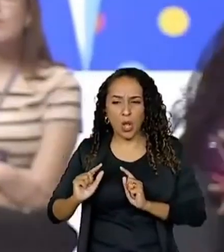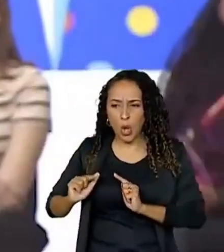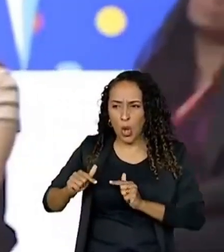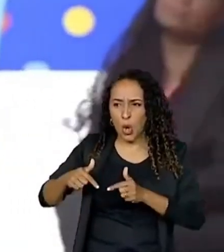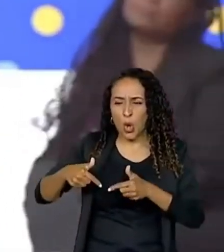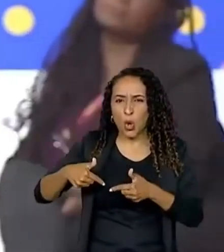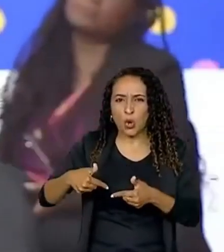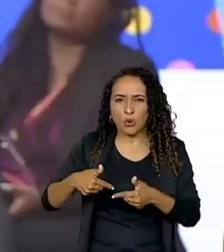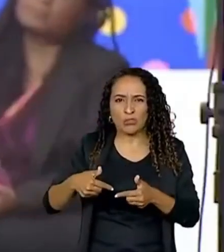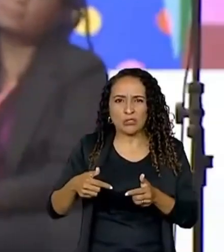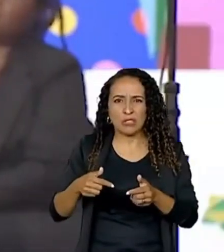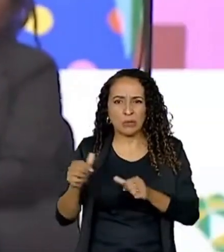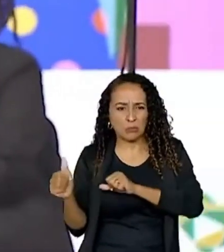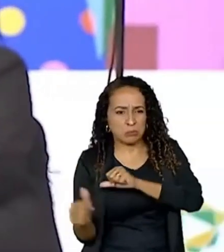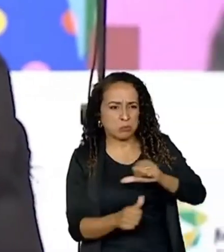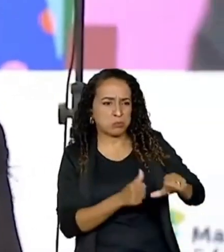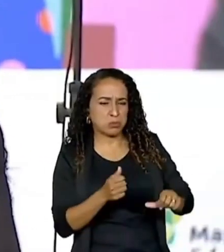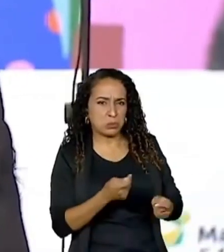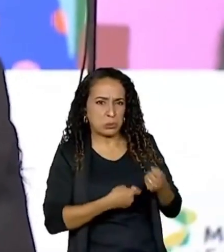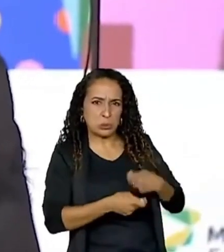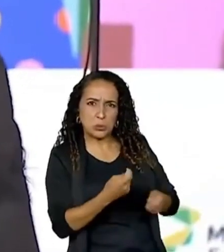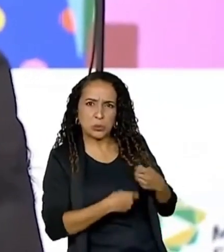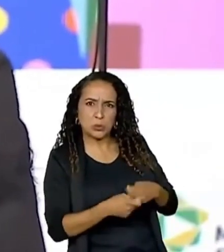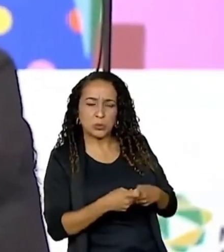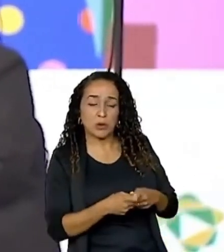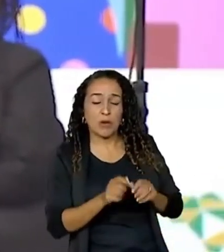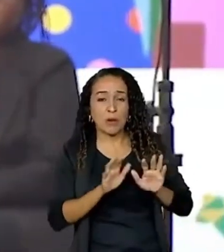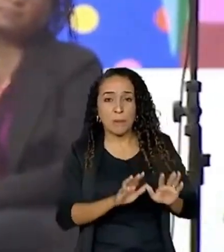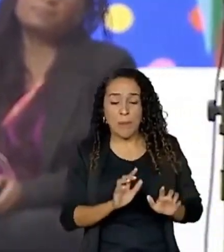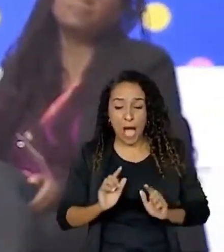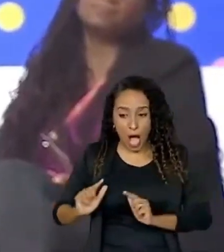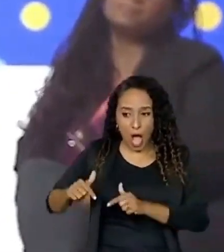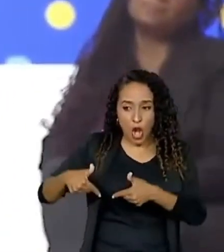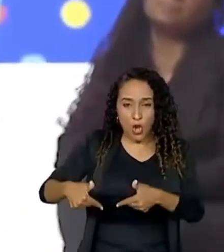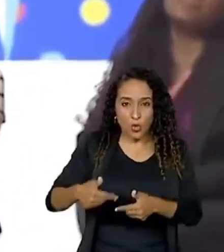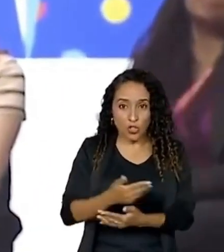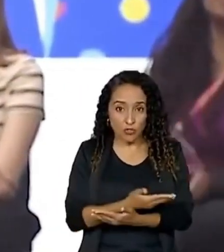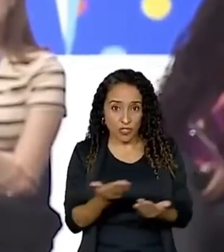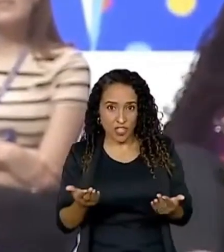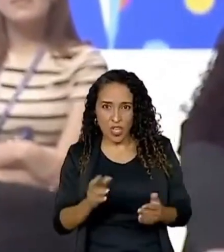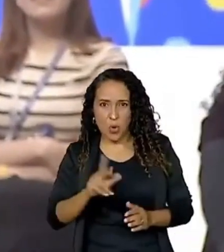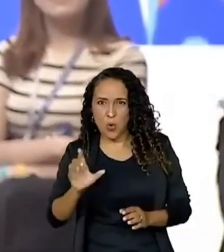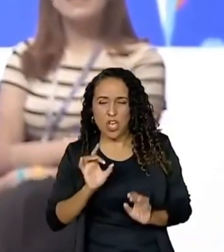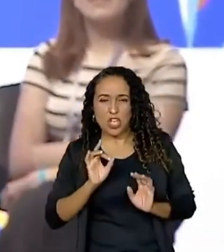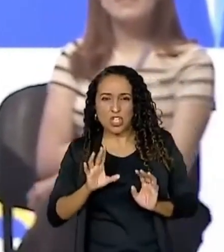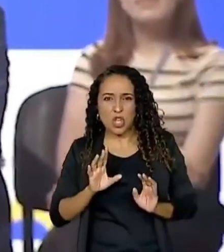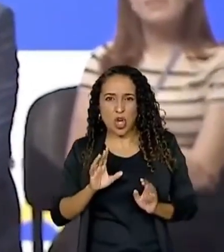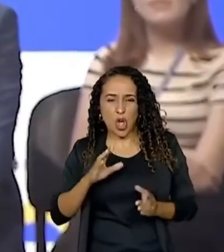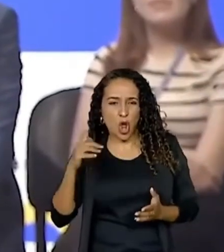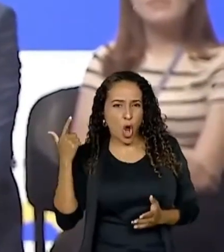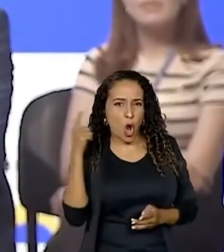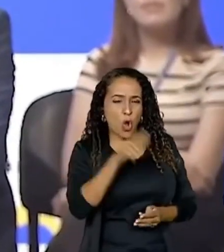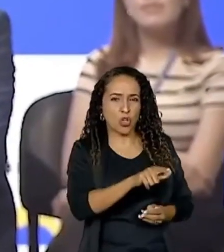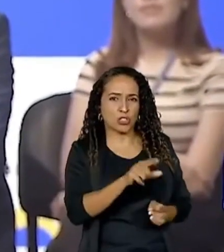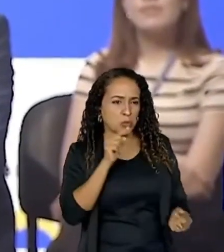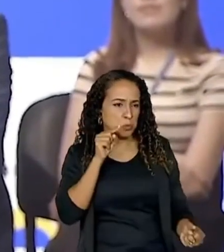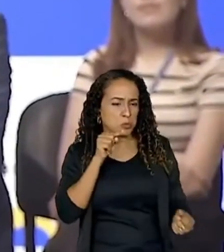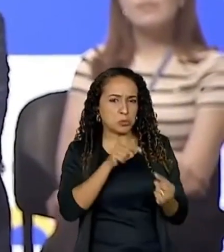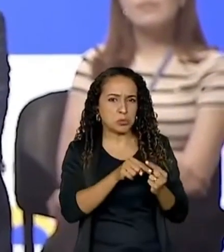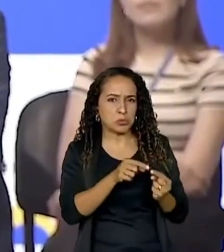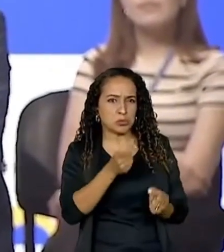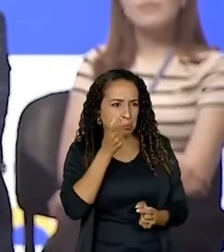eminentemente economicista. E a luta de vocês não pode ser apenas uma luta de conquista por objetivos